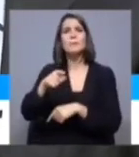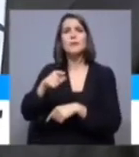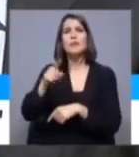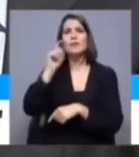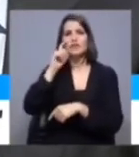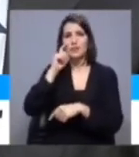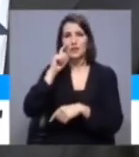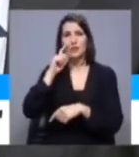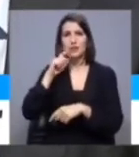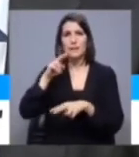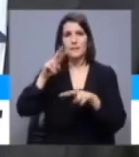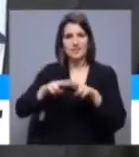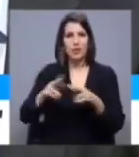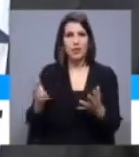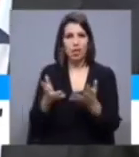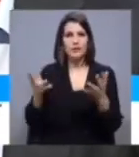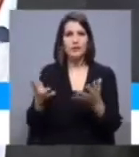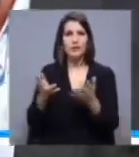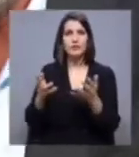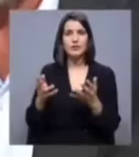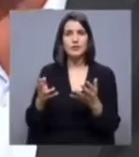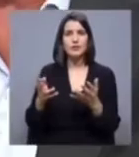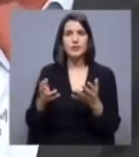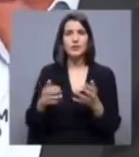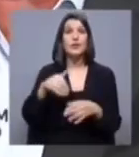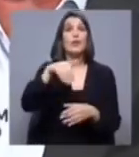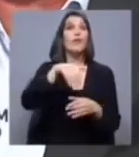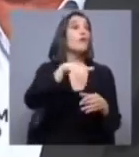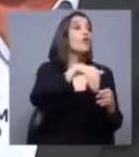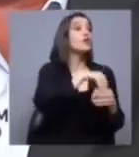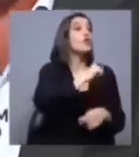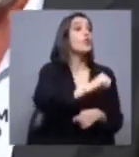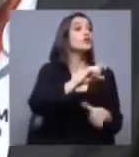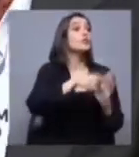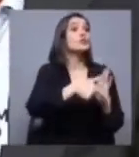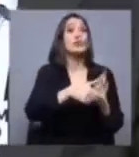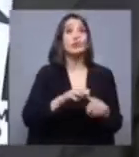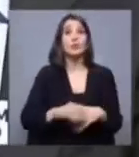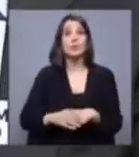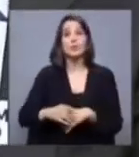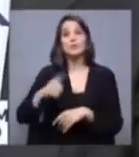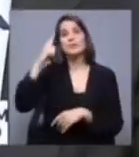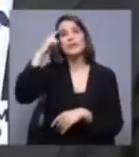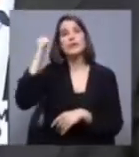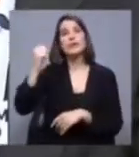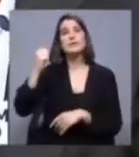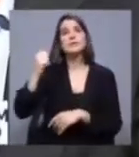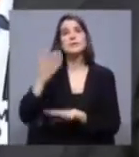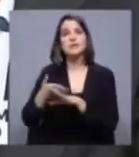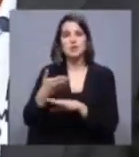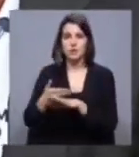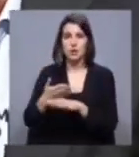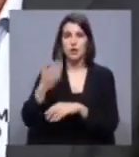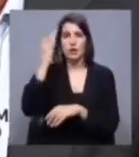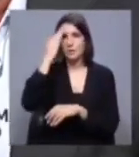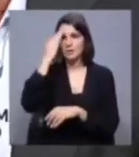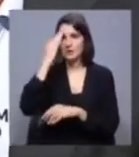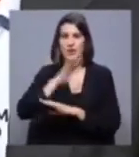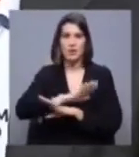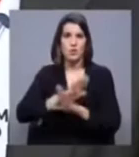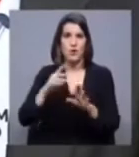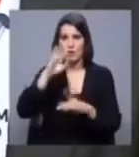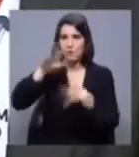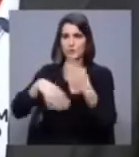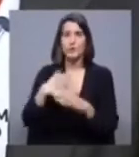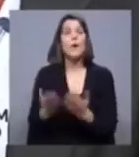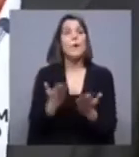de defender penas mais leves para não votaram contra crimes sexuais. A competência e a confusão não chega. É tal que